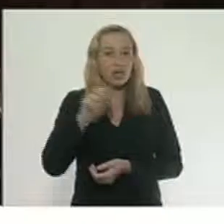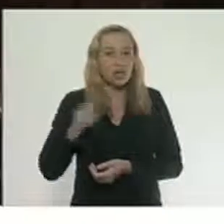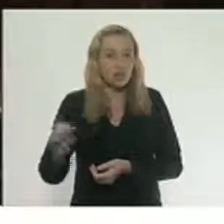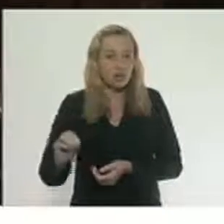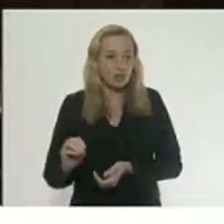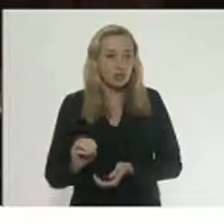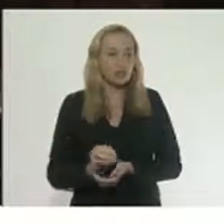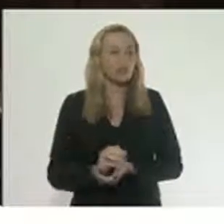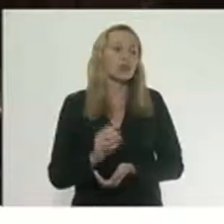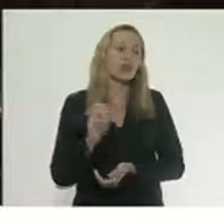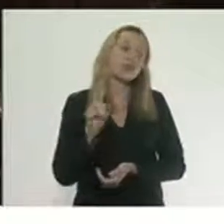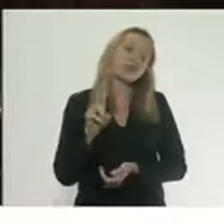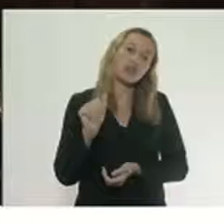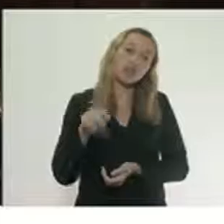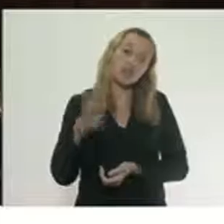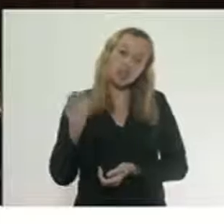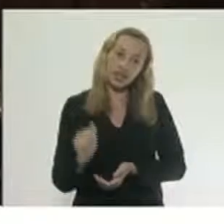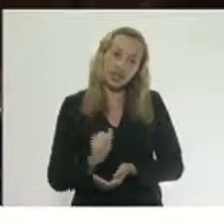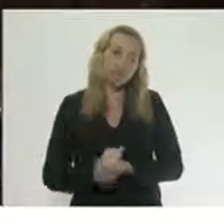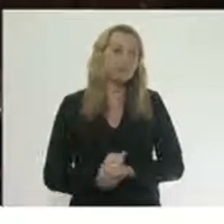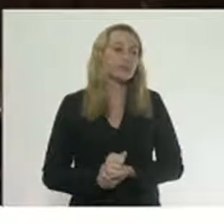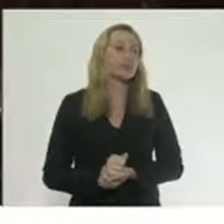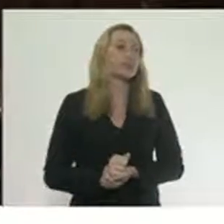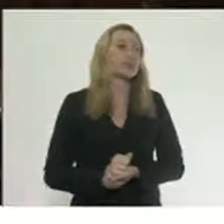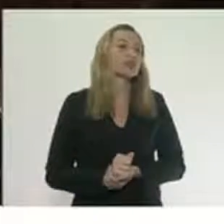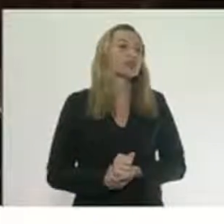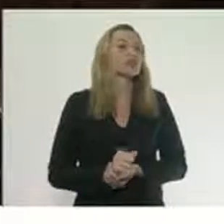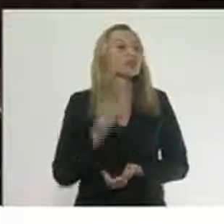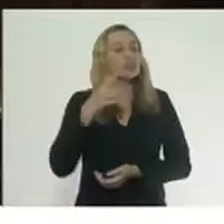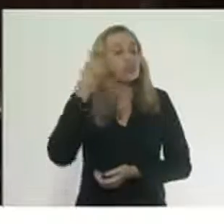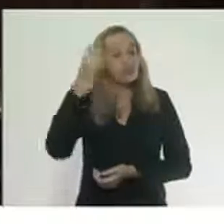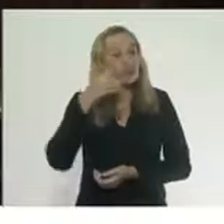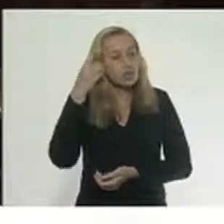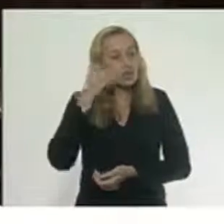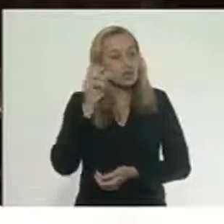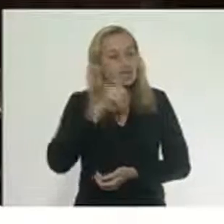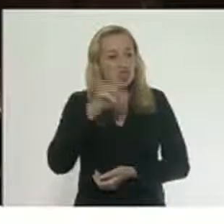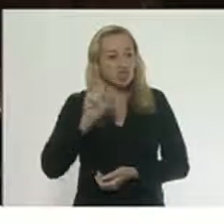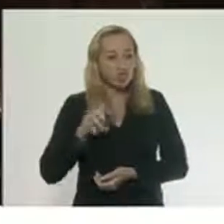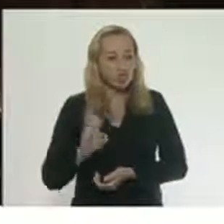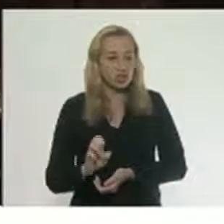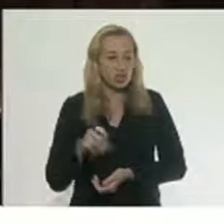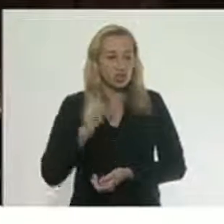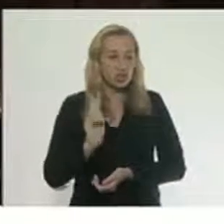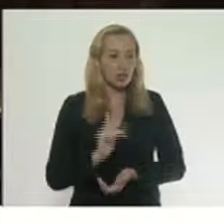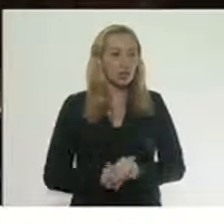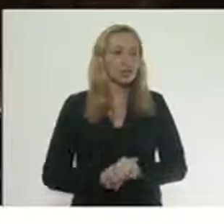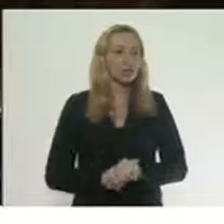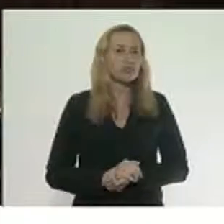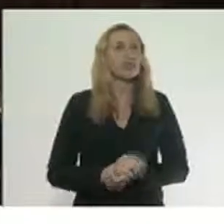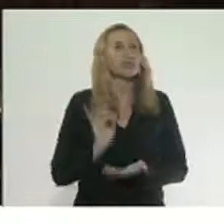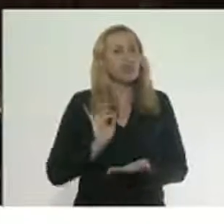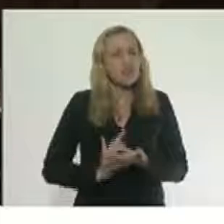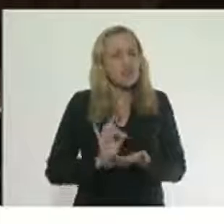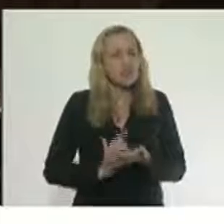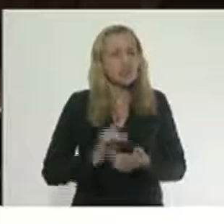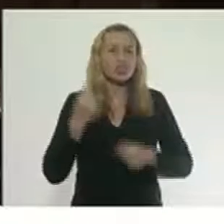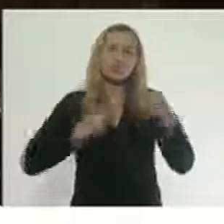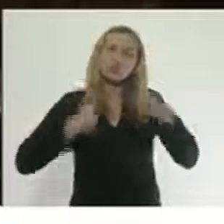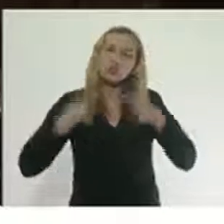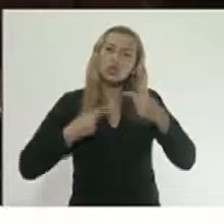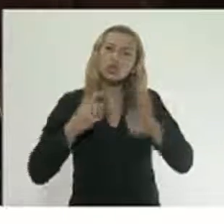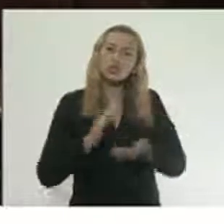porque estamos, deputado Sérgio Lubac, deputado Alexandre Quiloploc, estamos, deputada Alana, estamos, na verdade,